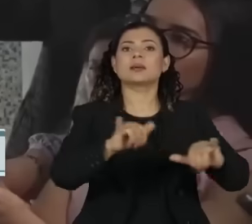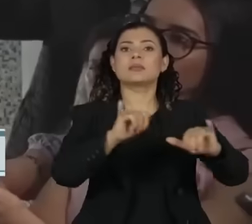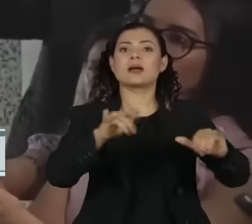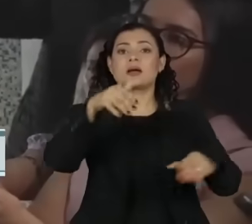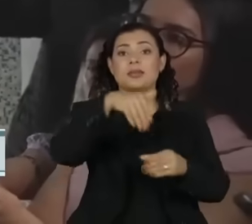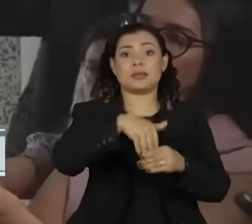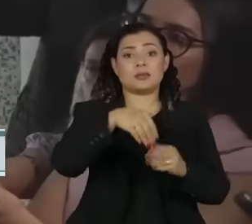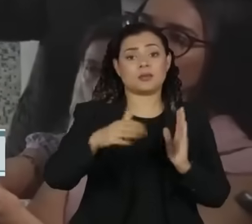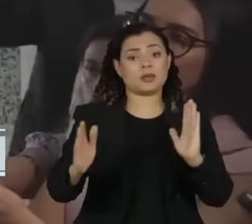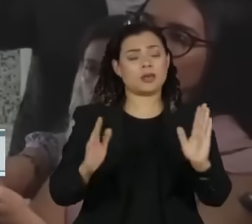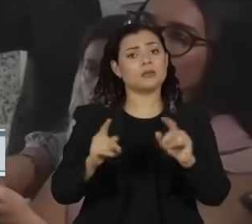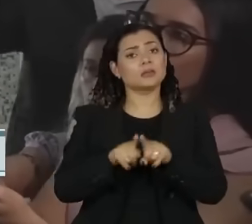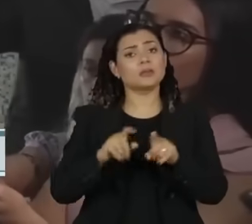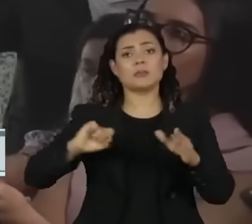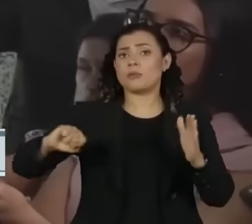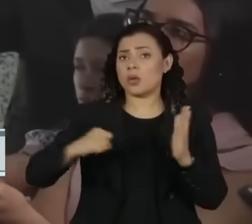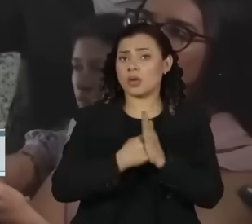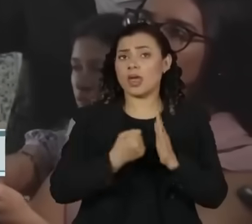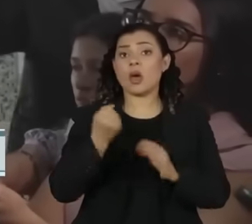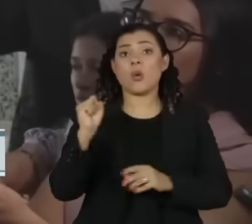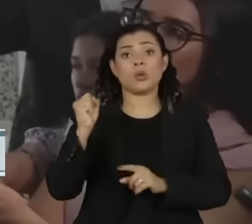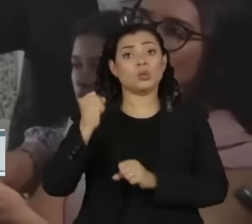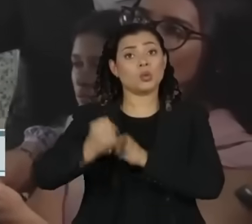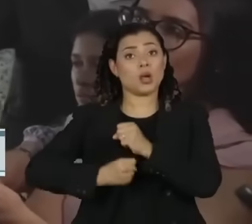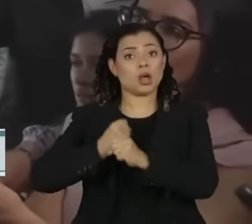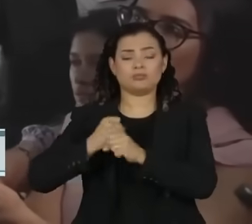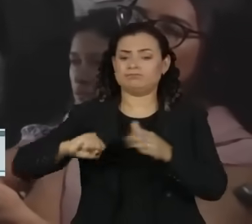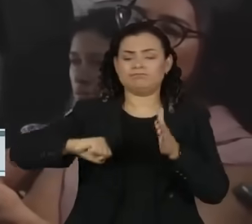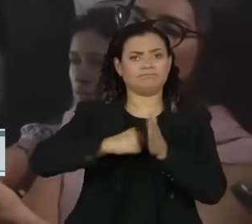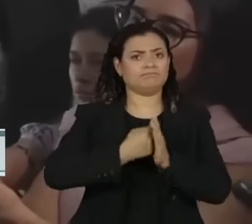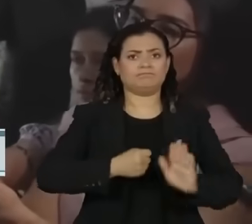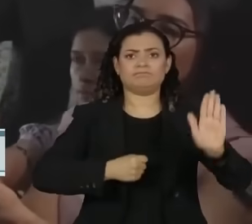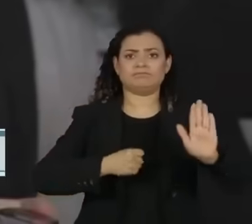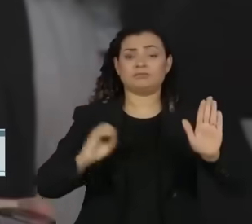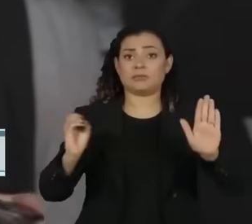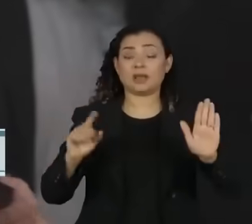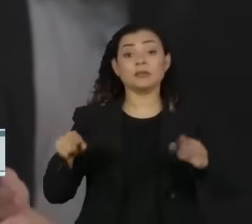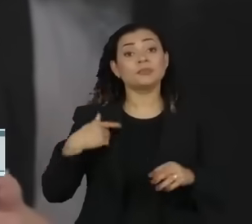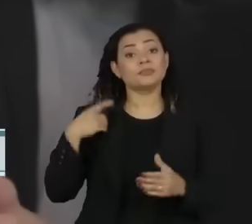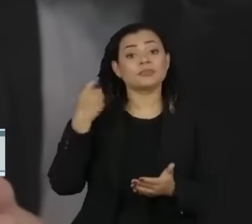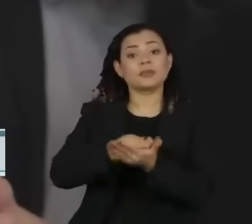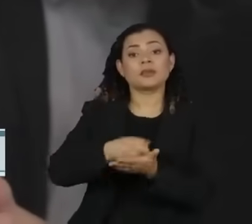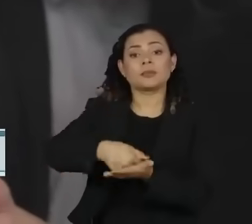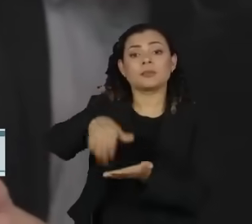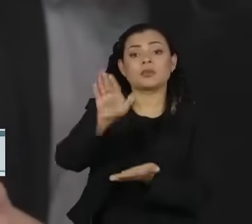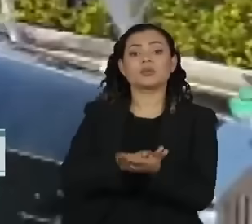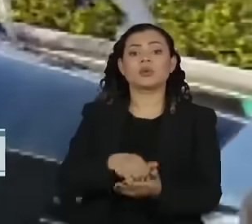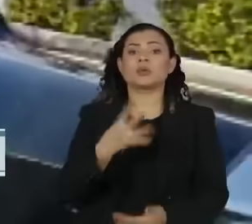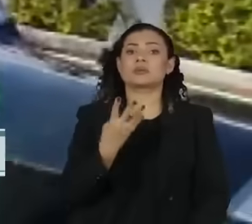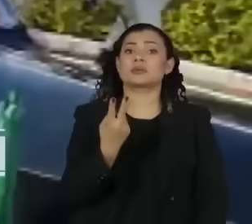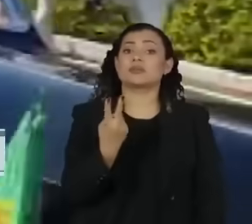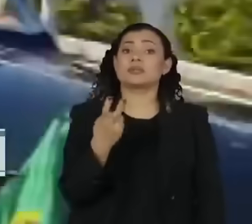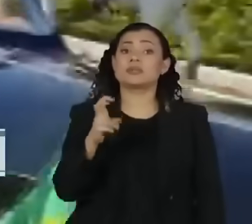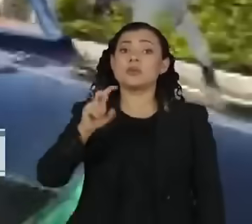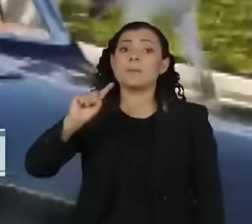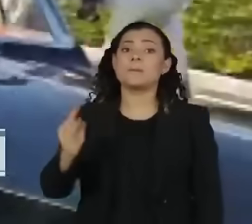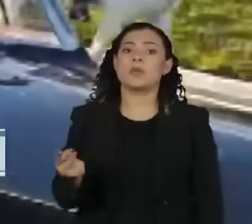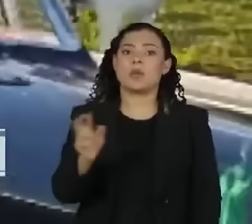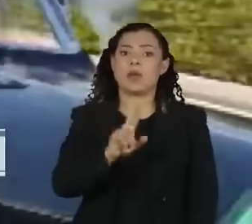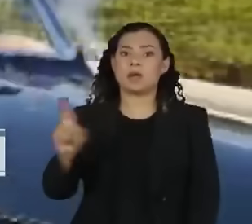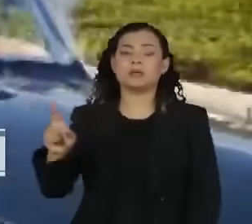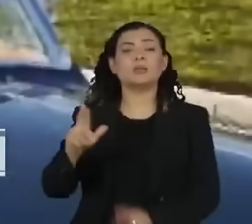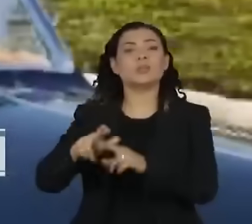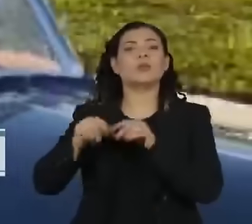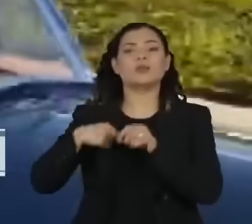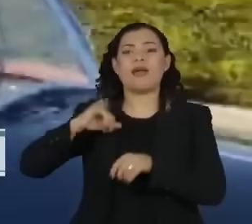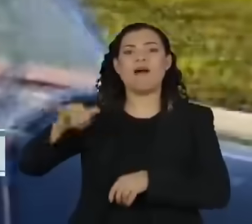eleitoral. Além de ficar inelegível por 8 anos, Bolsonaro terá que pagar multa de R$ 425 mil pelo uso da estrutura do